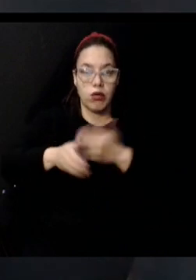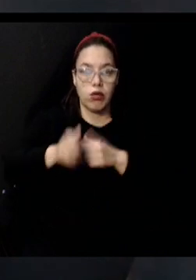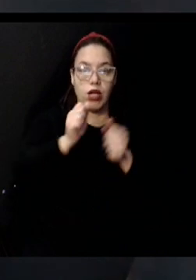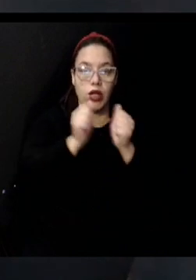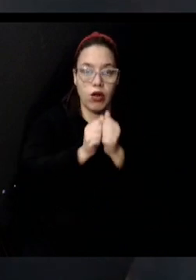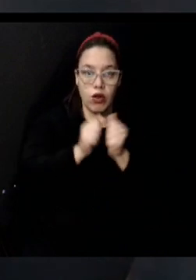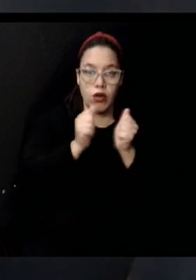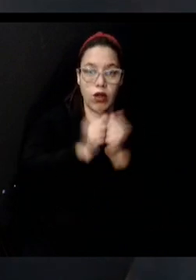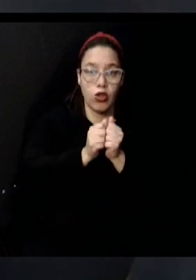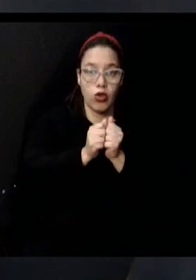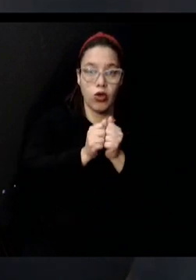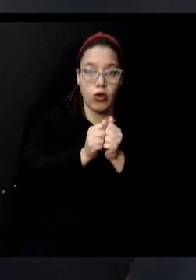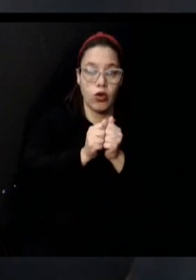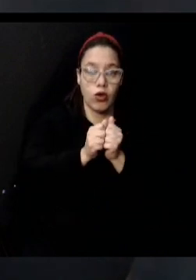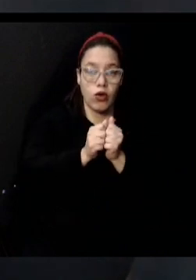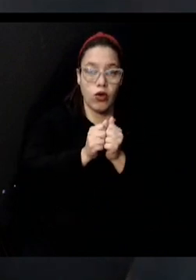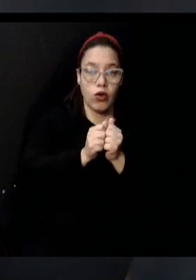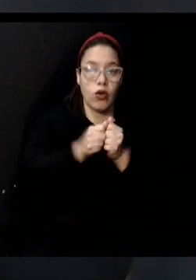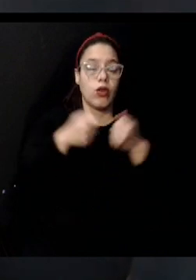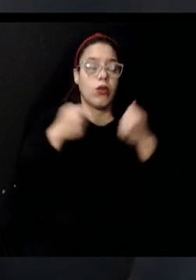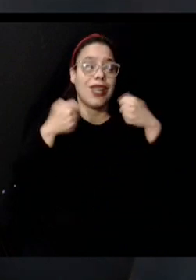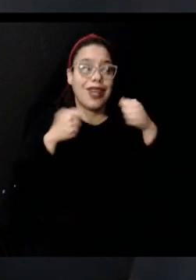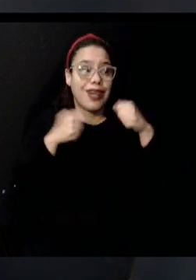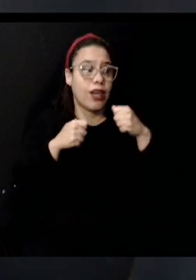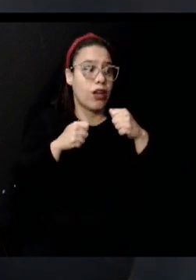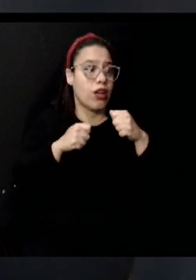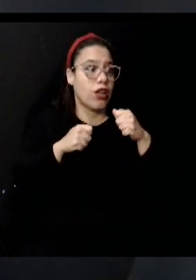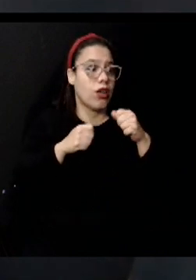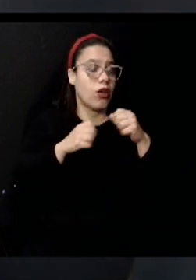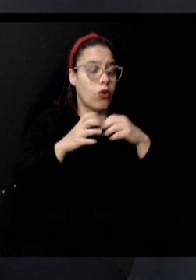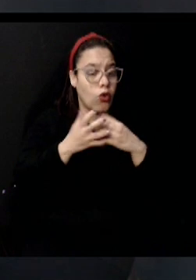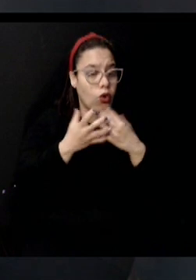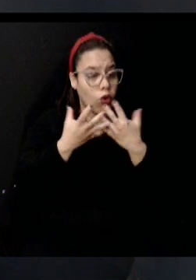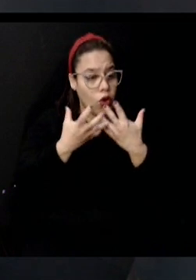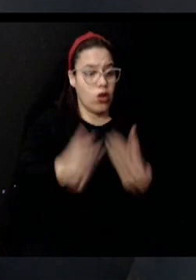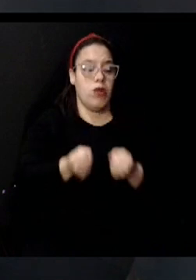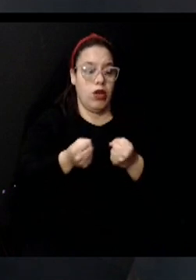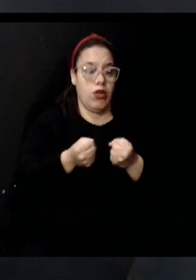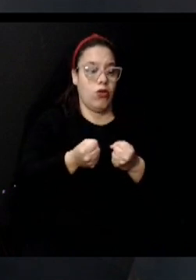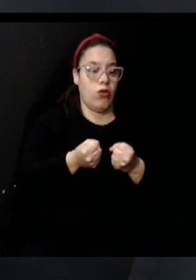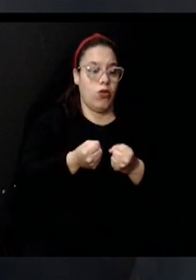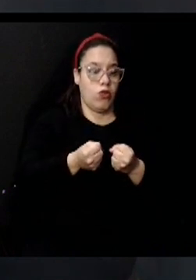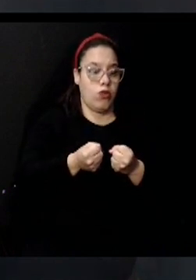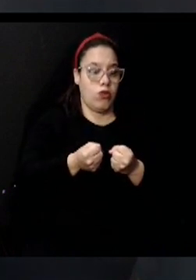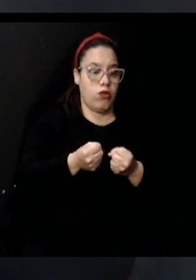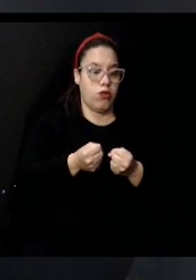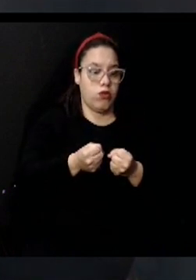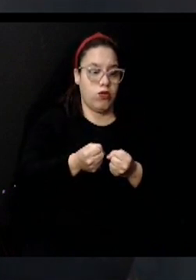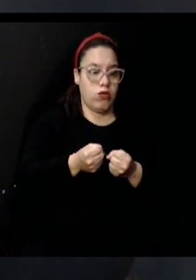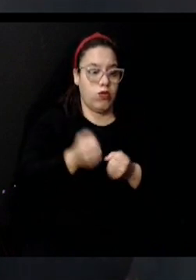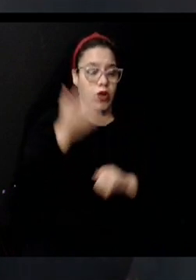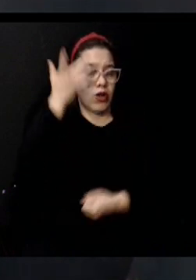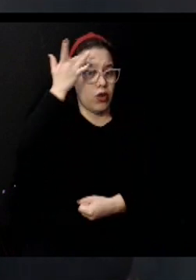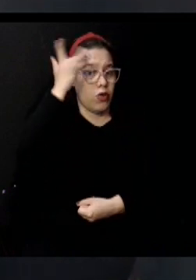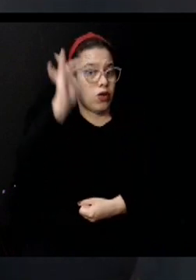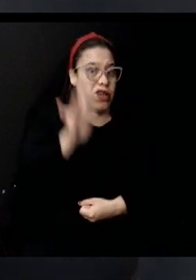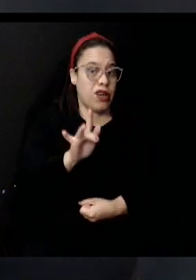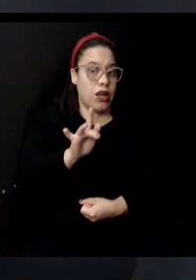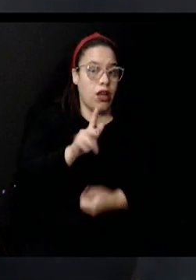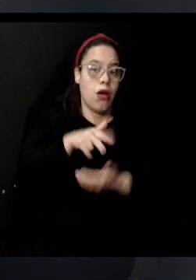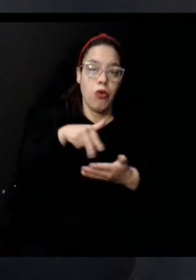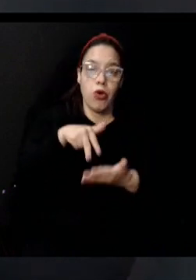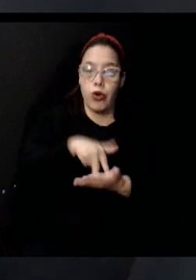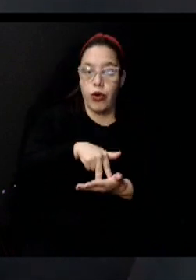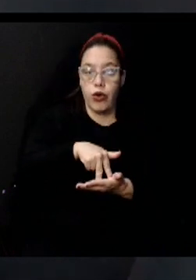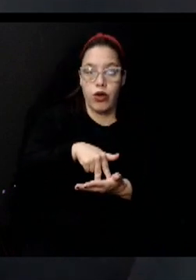tá ali, ela está precisando de um acolhimento, e aí ela não sabe ainda se colocar, ou tem Uhum.